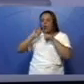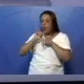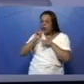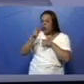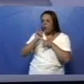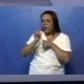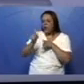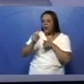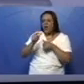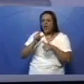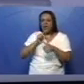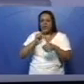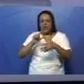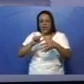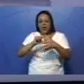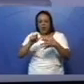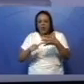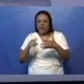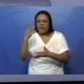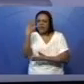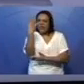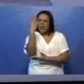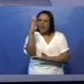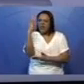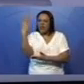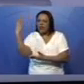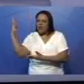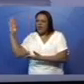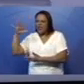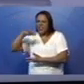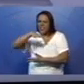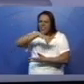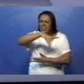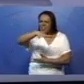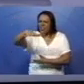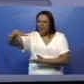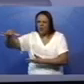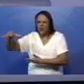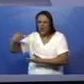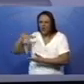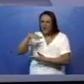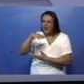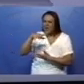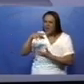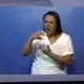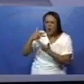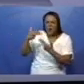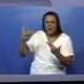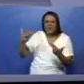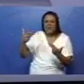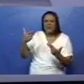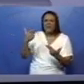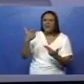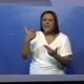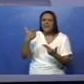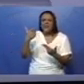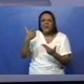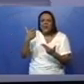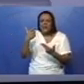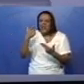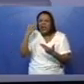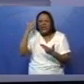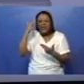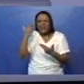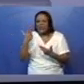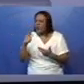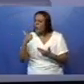tem elementos sobrenaturais. O que seriam elementos sobrenaturais? Justamente o que nós falamos, fantásticos, que fogem da